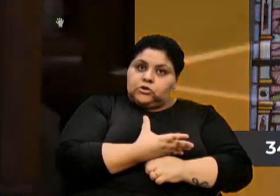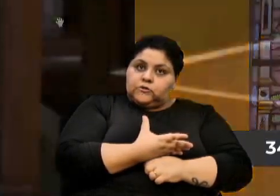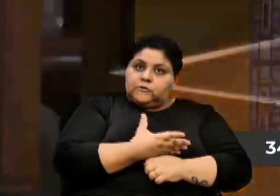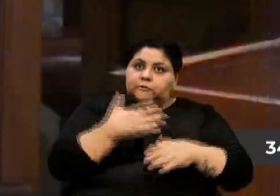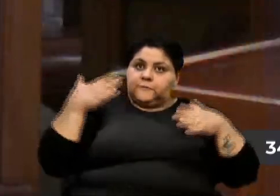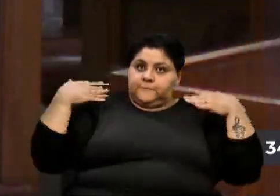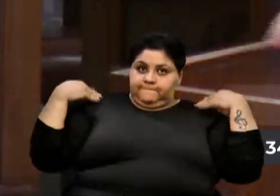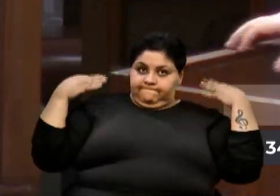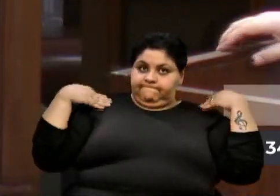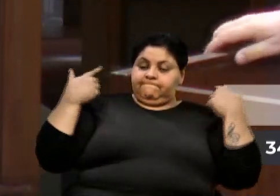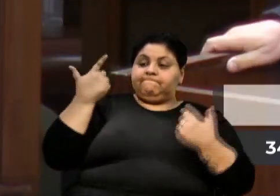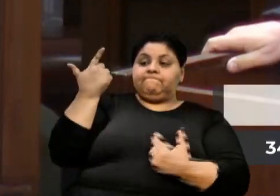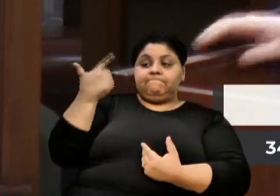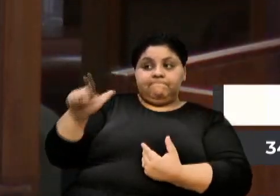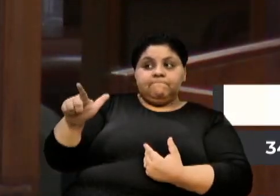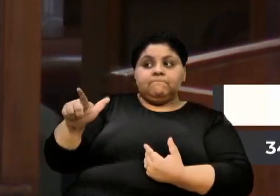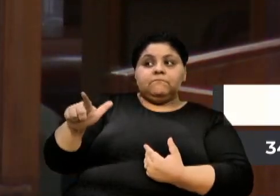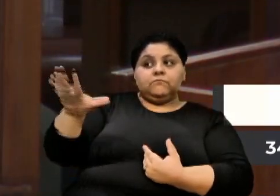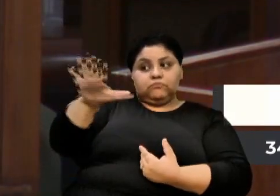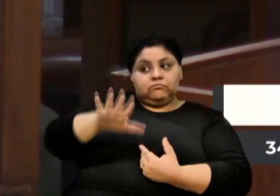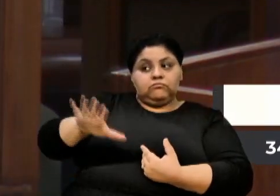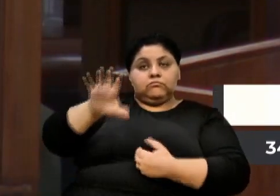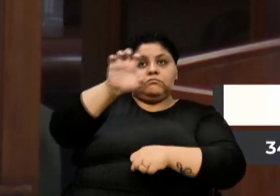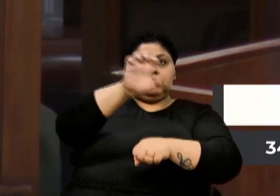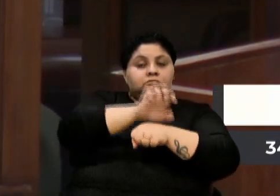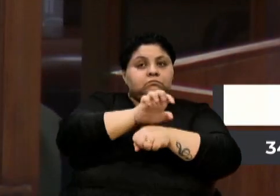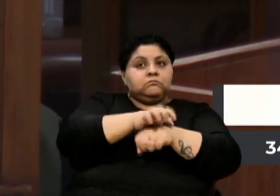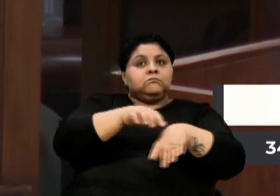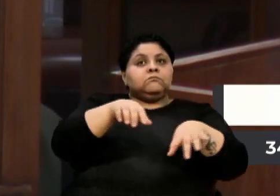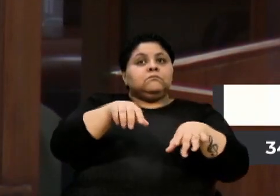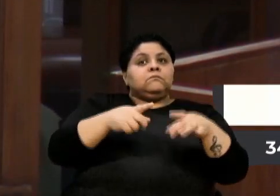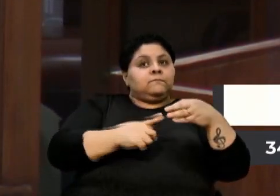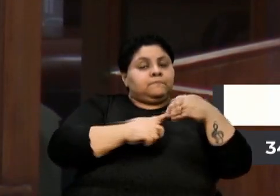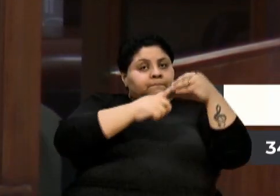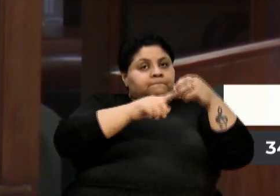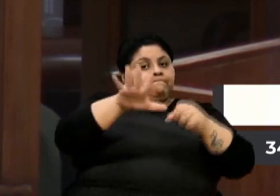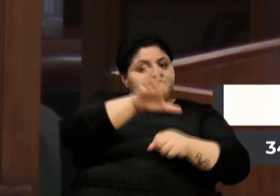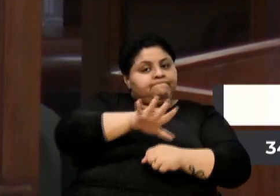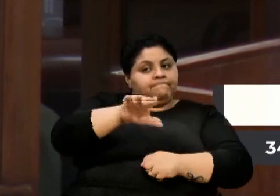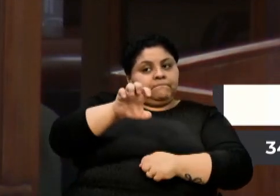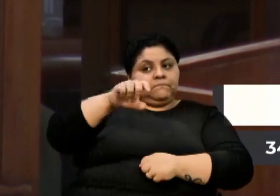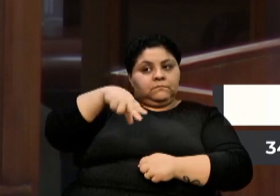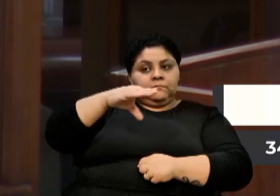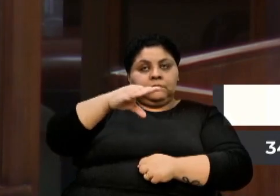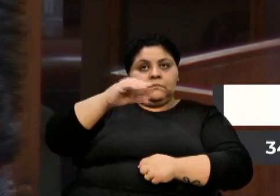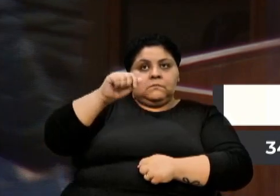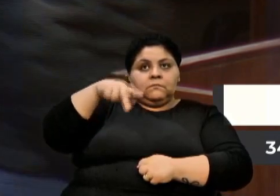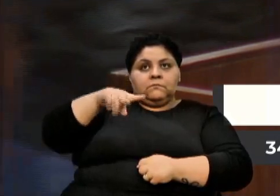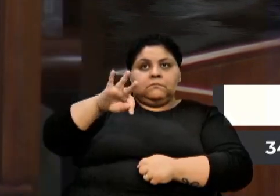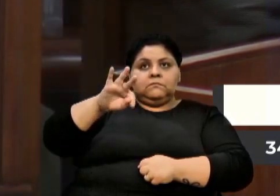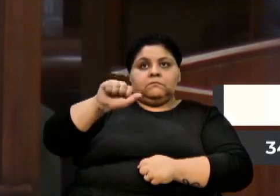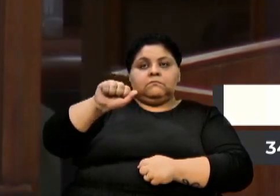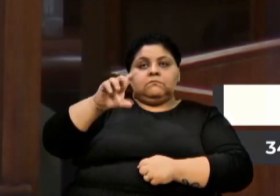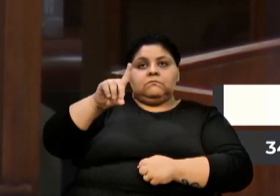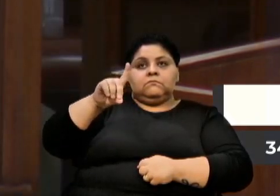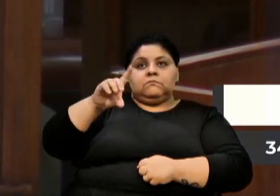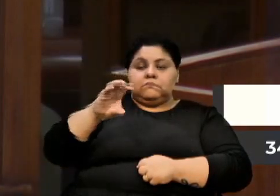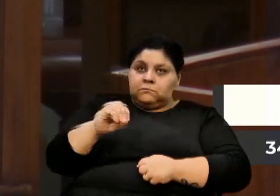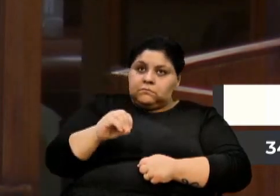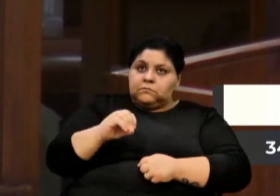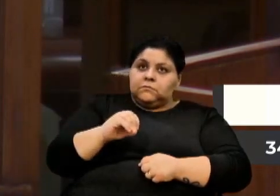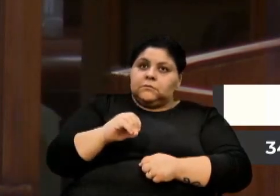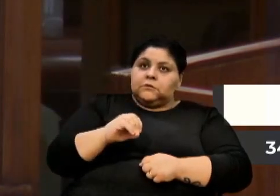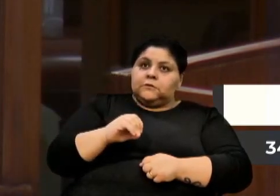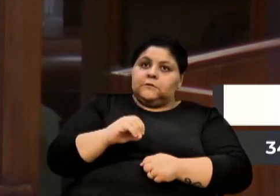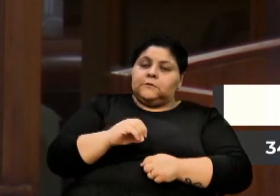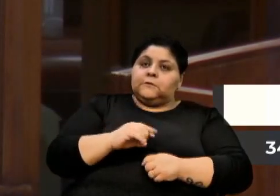estado, principalmente na região de Encantado. E a FEComércio fez uma pesquisa que demonstra o